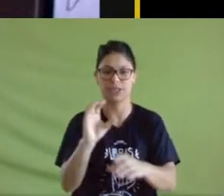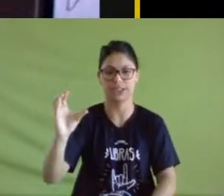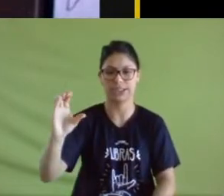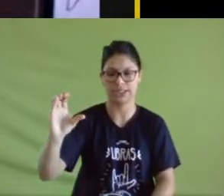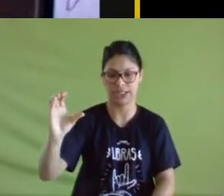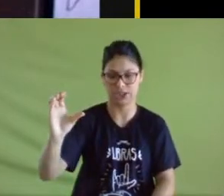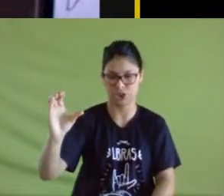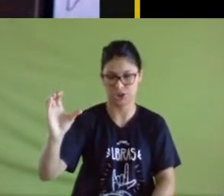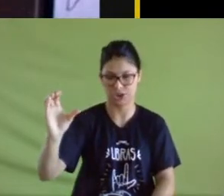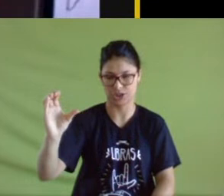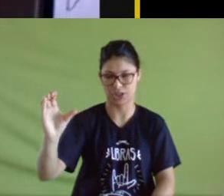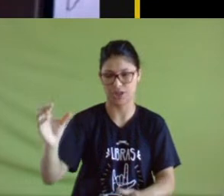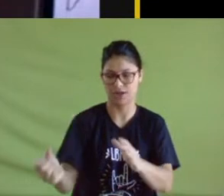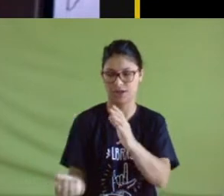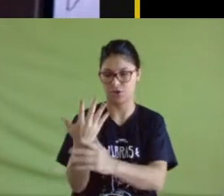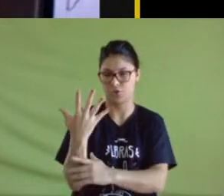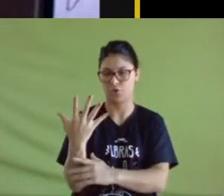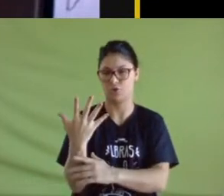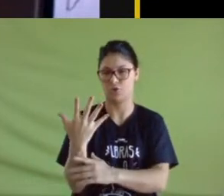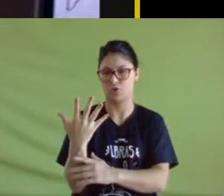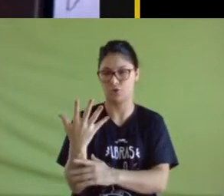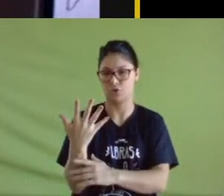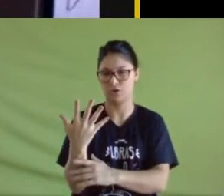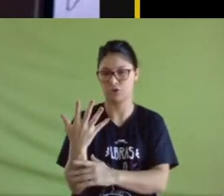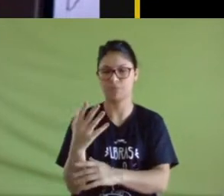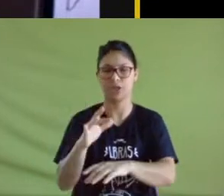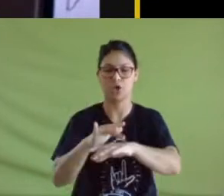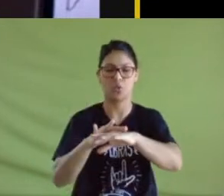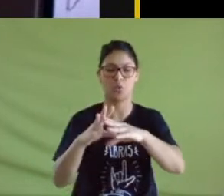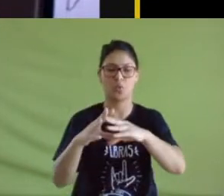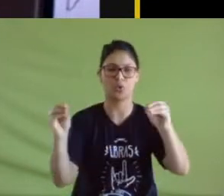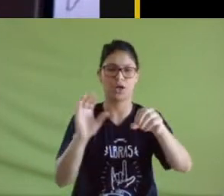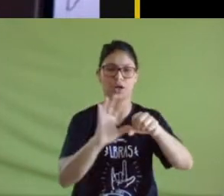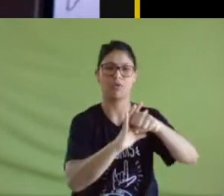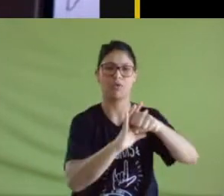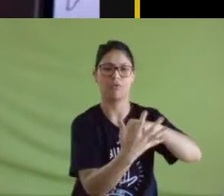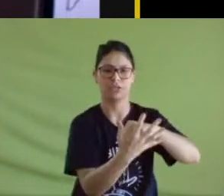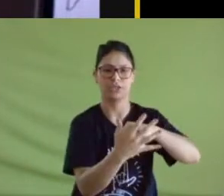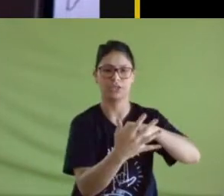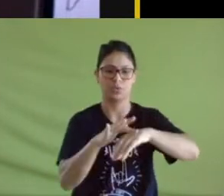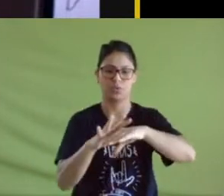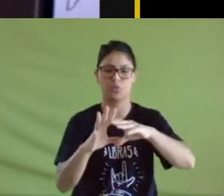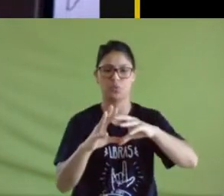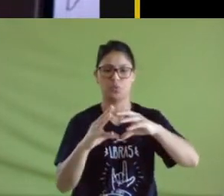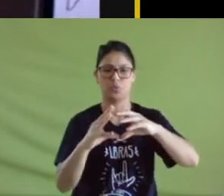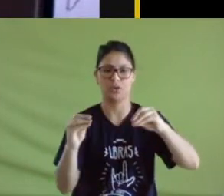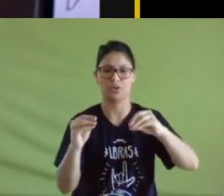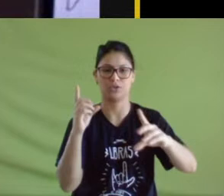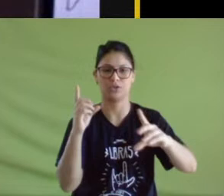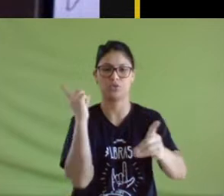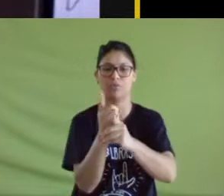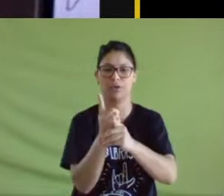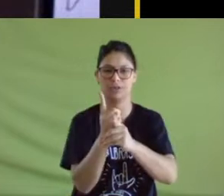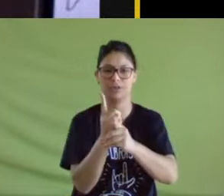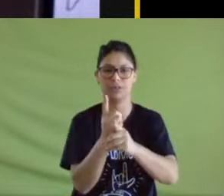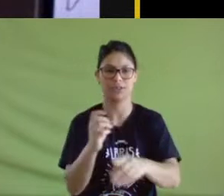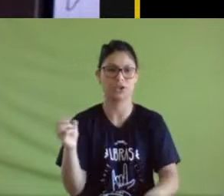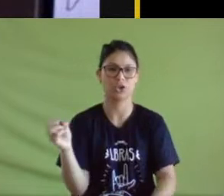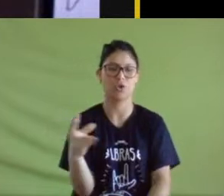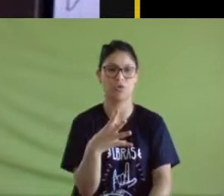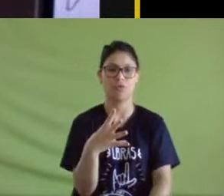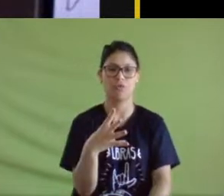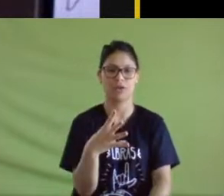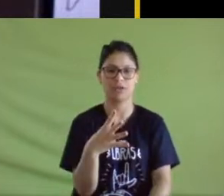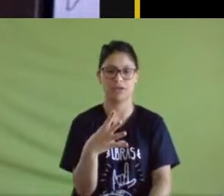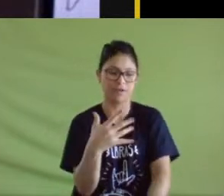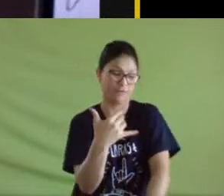invenção sobre a cura da Covid, ele fez uma descoberta, é uma coisa nova, a